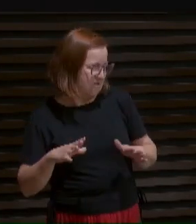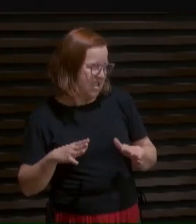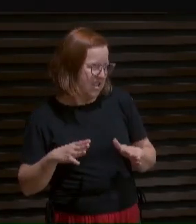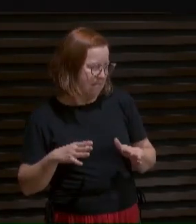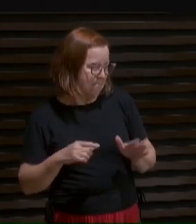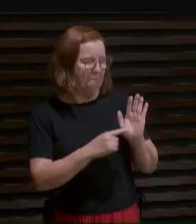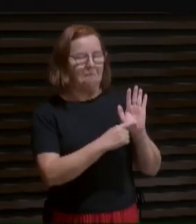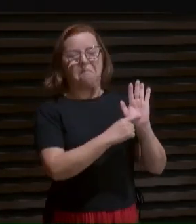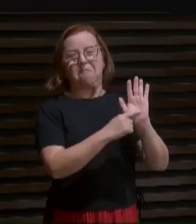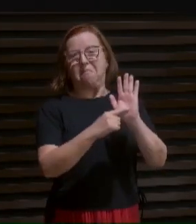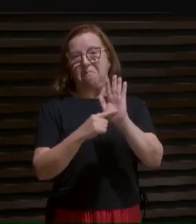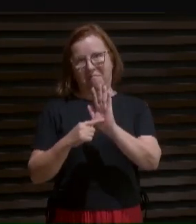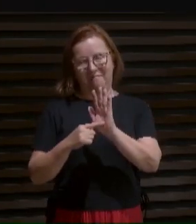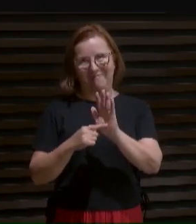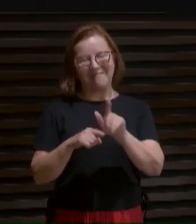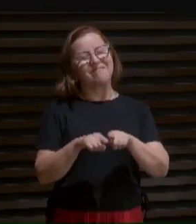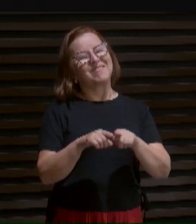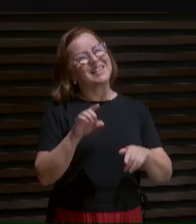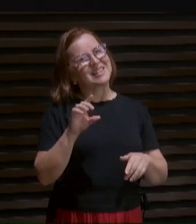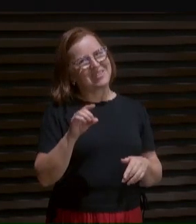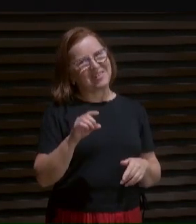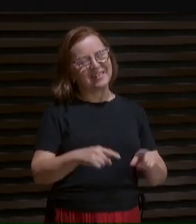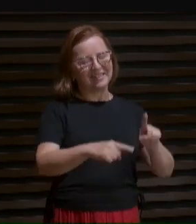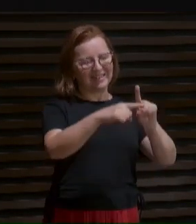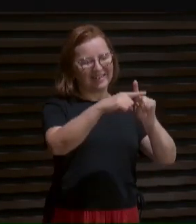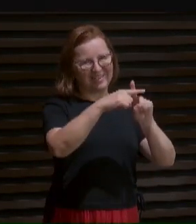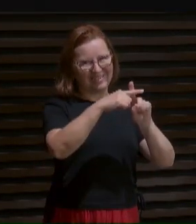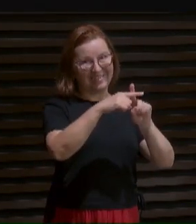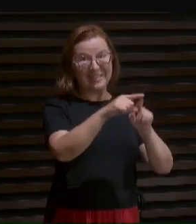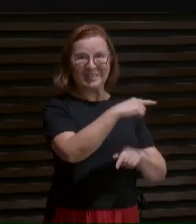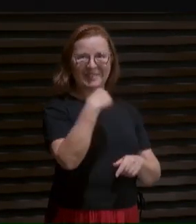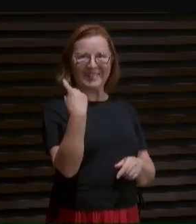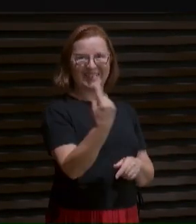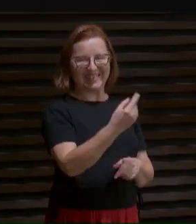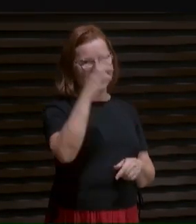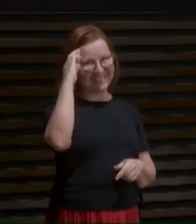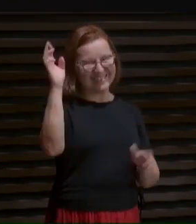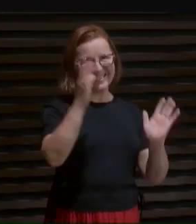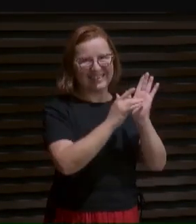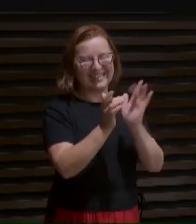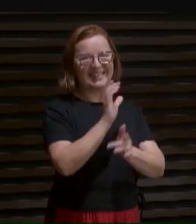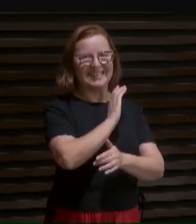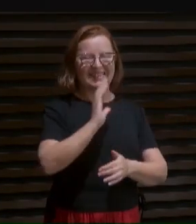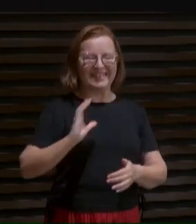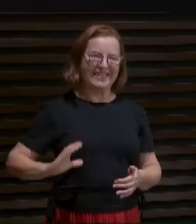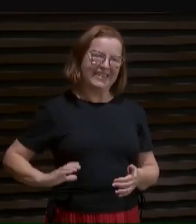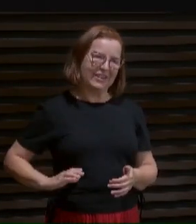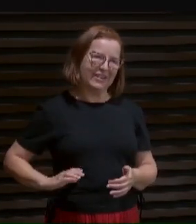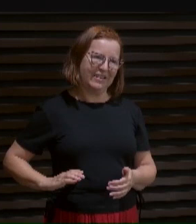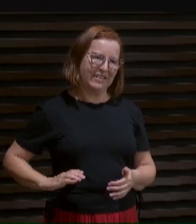gloriar-me, senão na cruz de nosso Senhor Jesus Cristo,